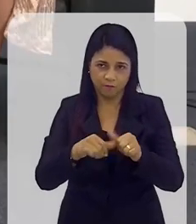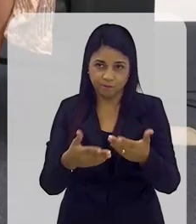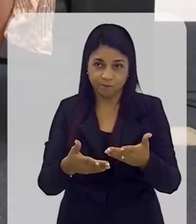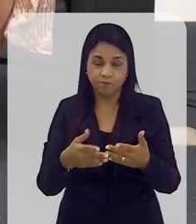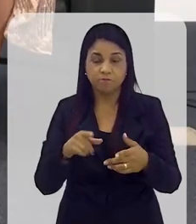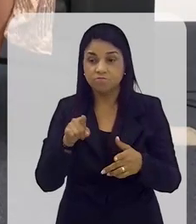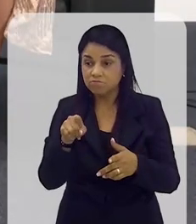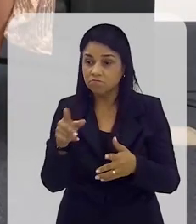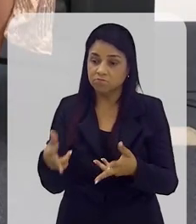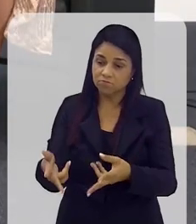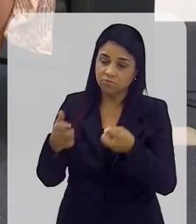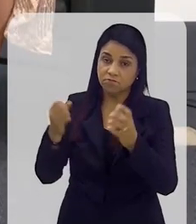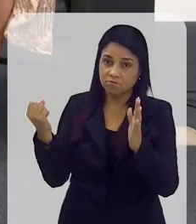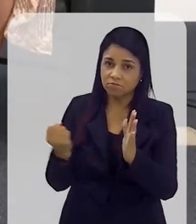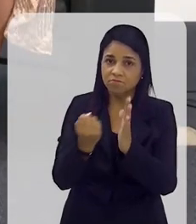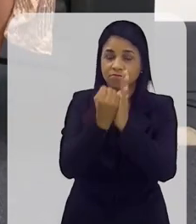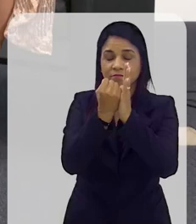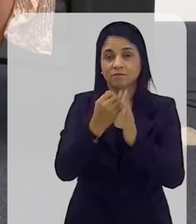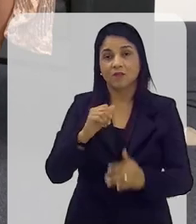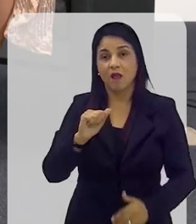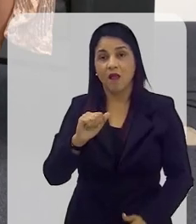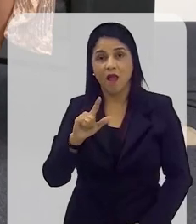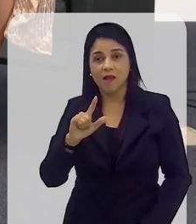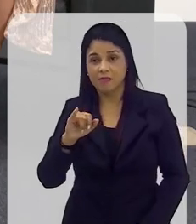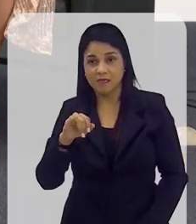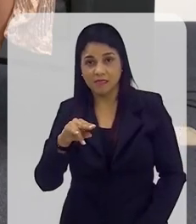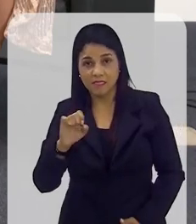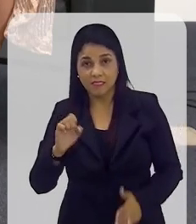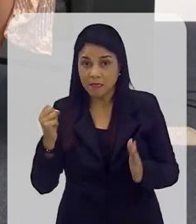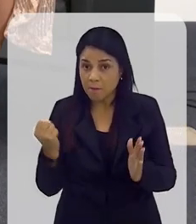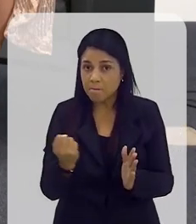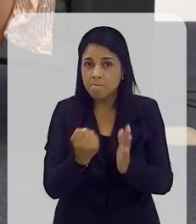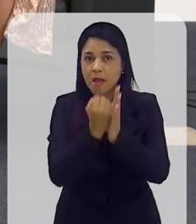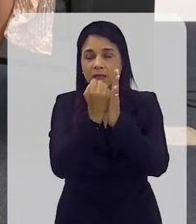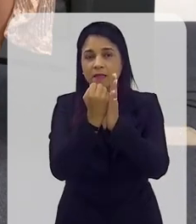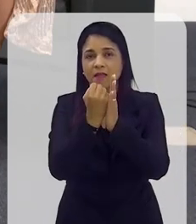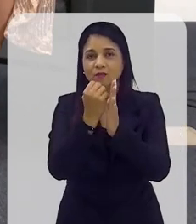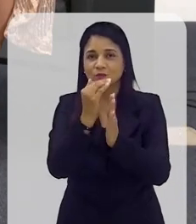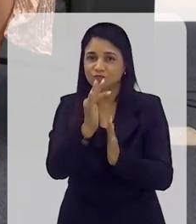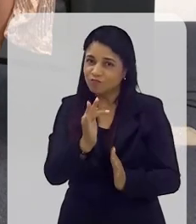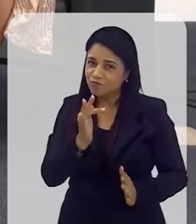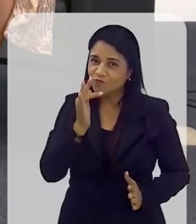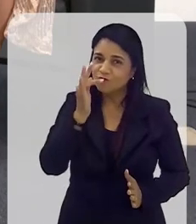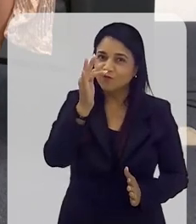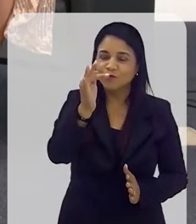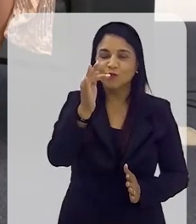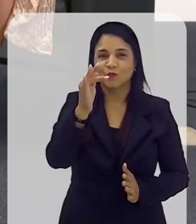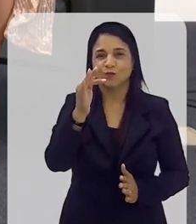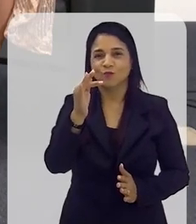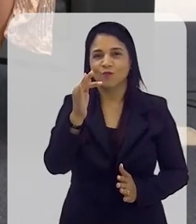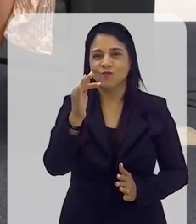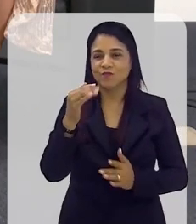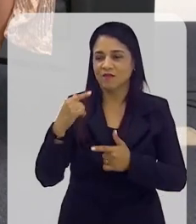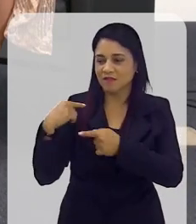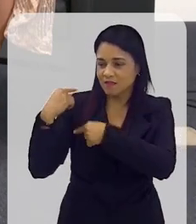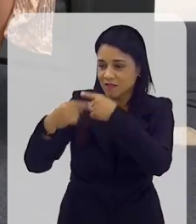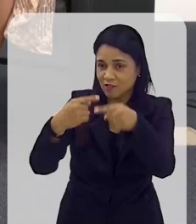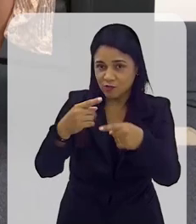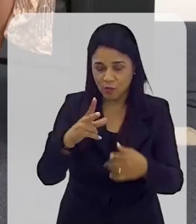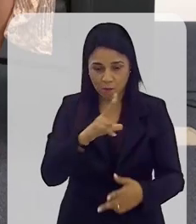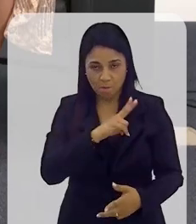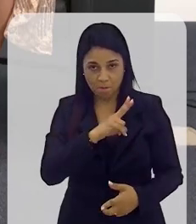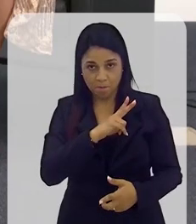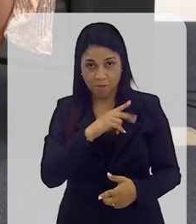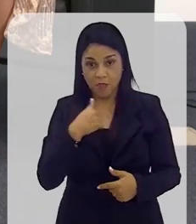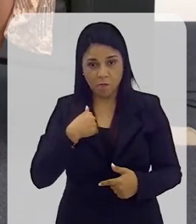impacto, a Aline, causando algum impacto que vá para além da sua trajetória pessoal?